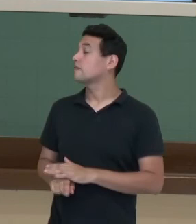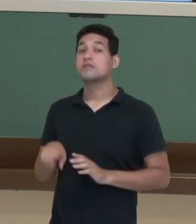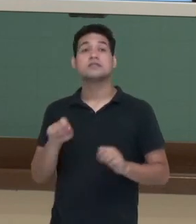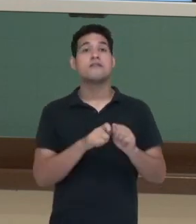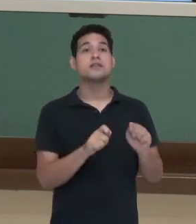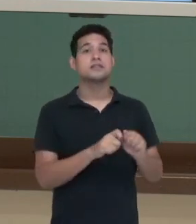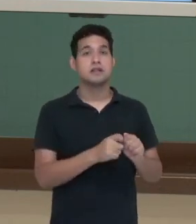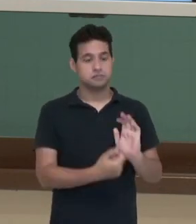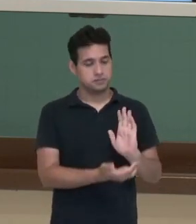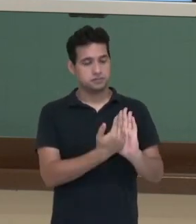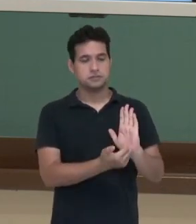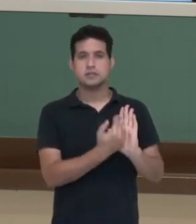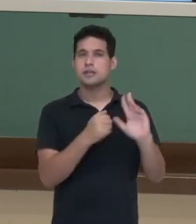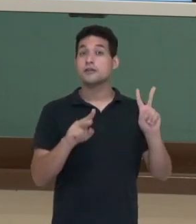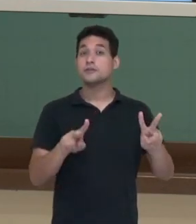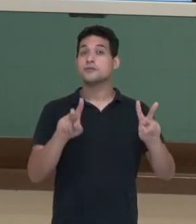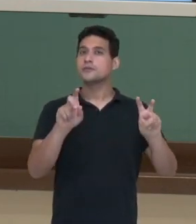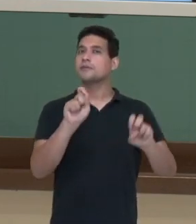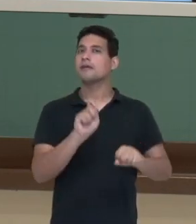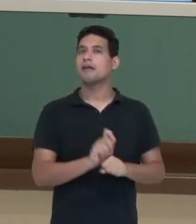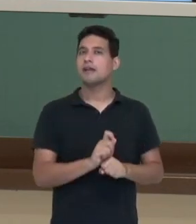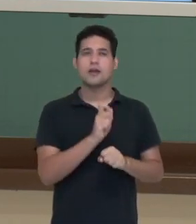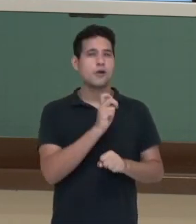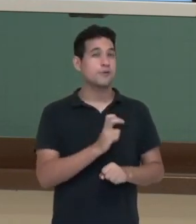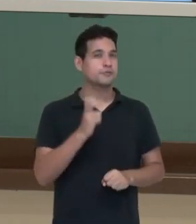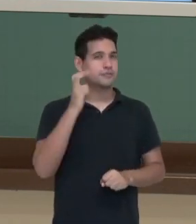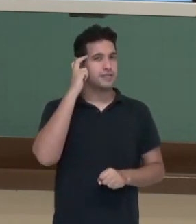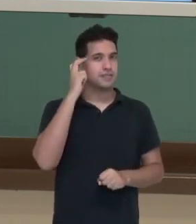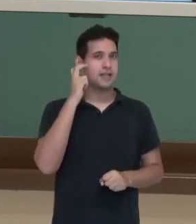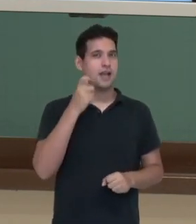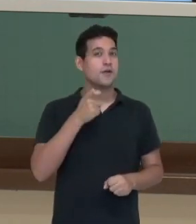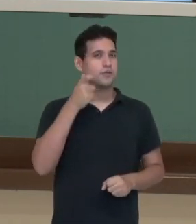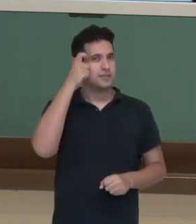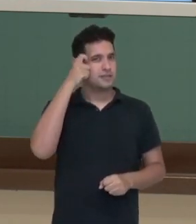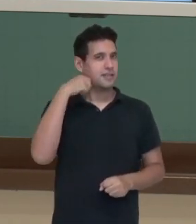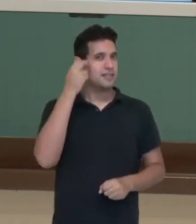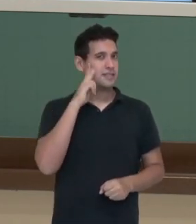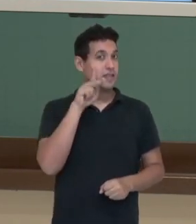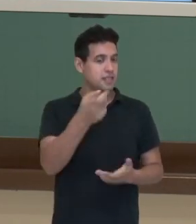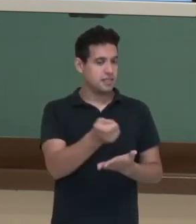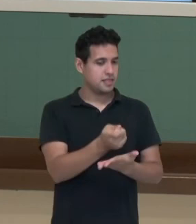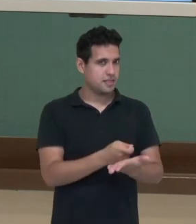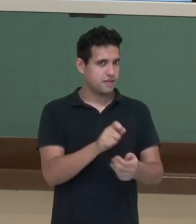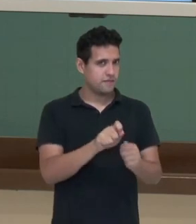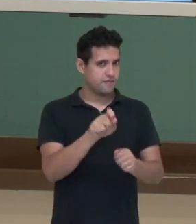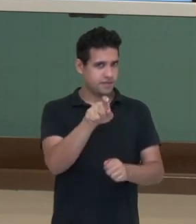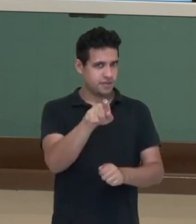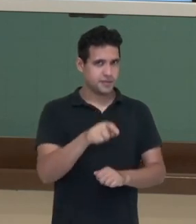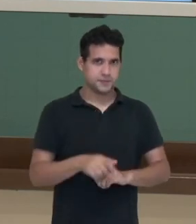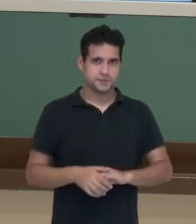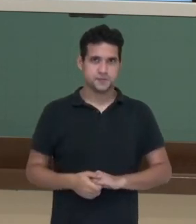um painel sobre a consciência negra no seu próprio caderno, ok? Agora é a